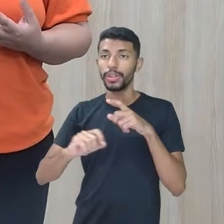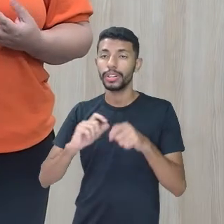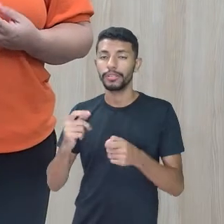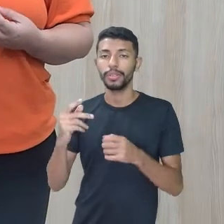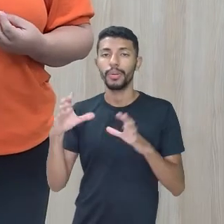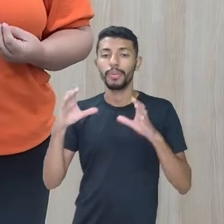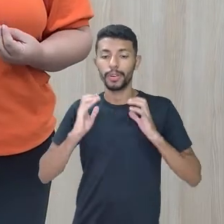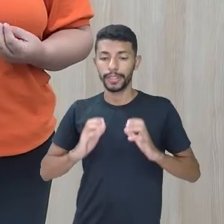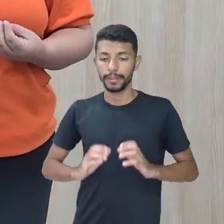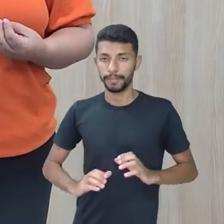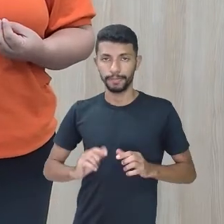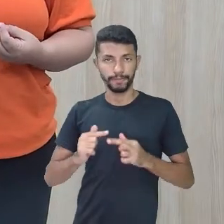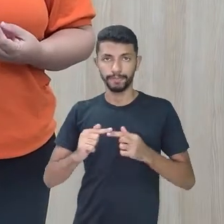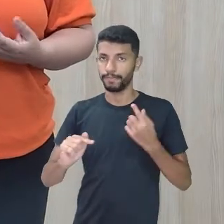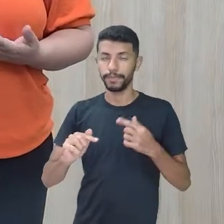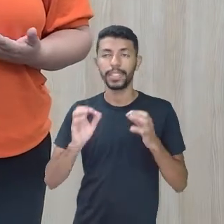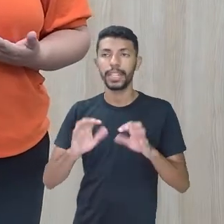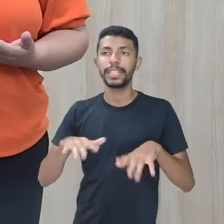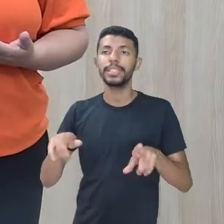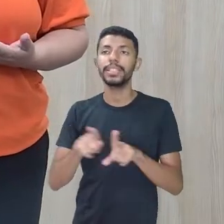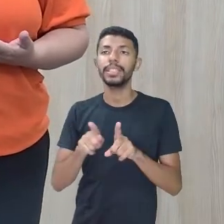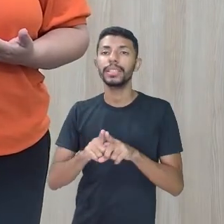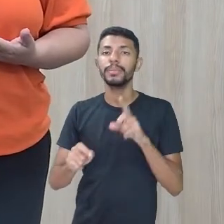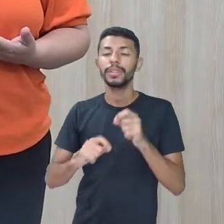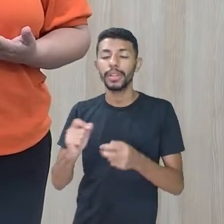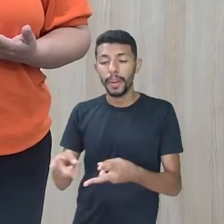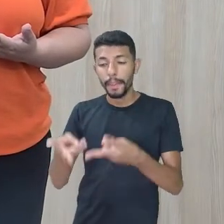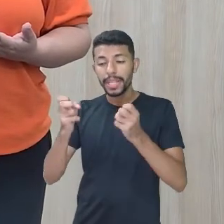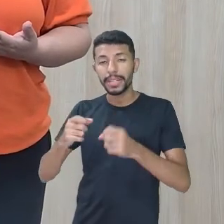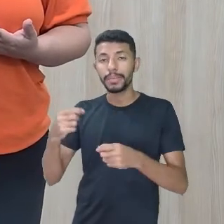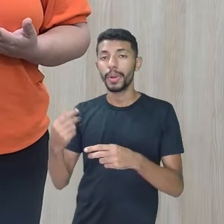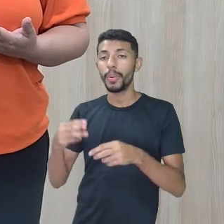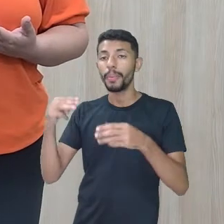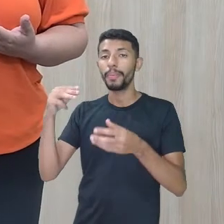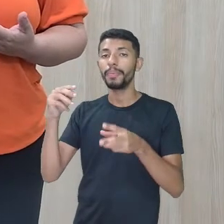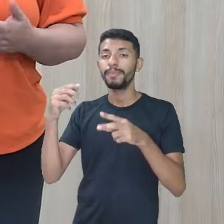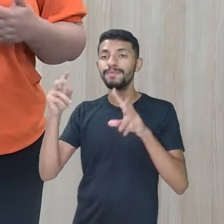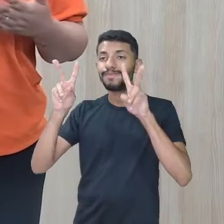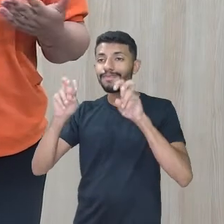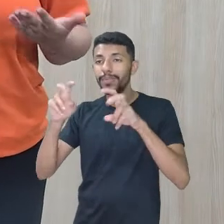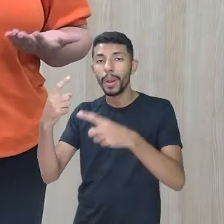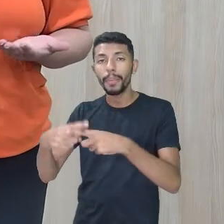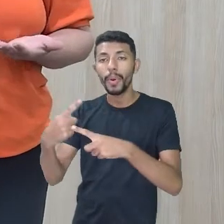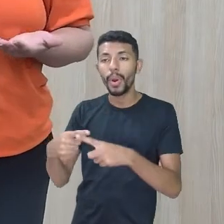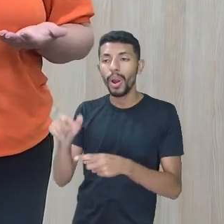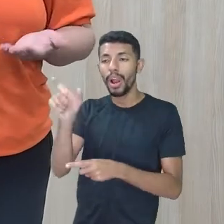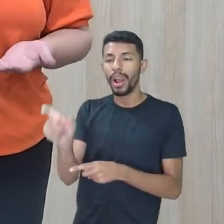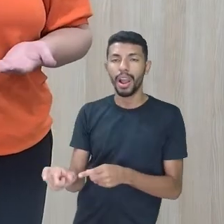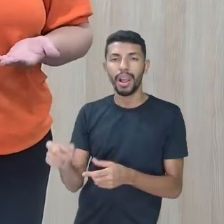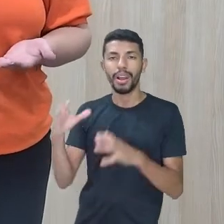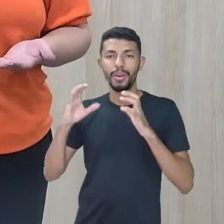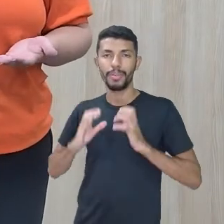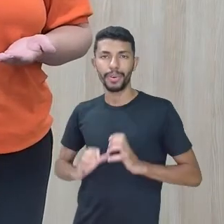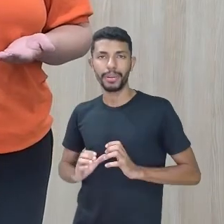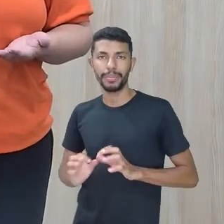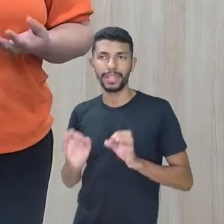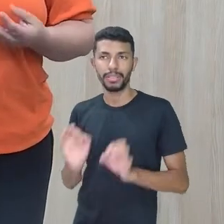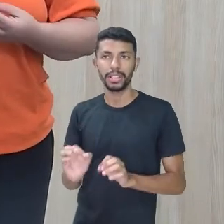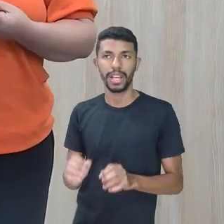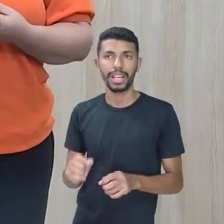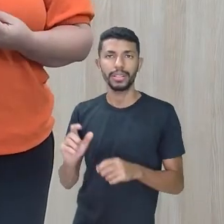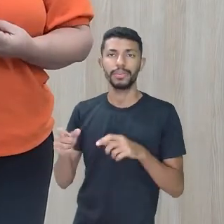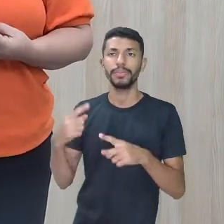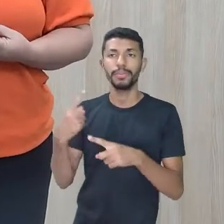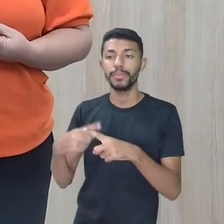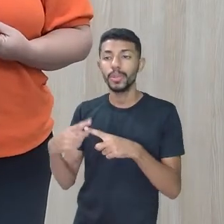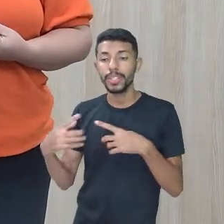E perceba o porquê desse comportamento. Será que ele está fazendo por birra? Será que é birra? O que é que